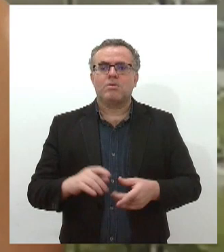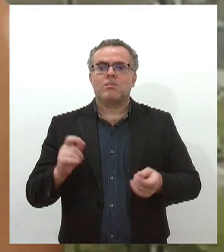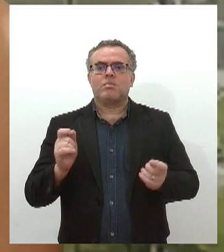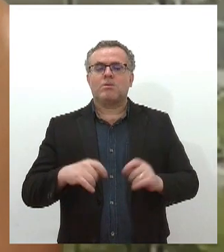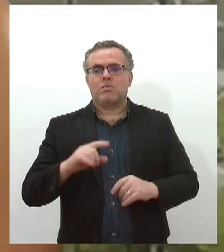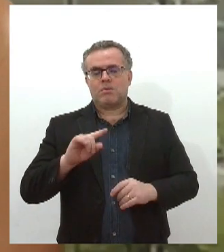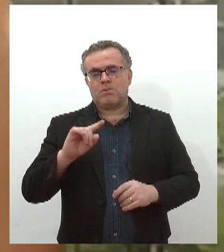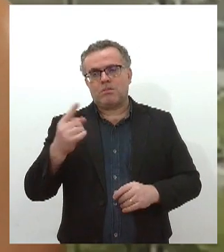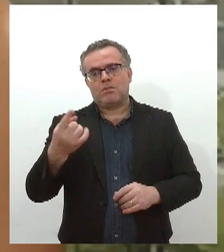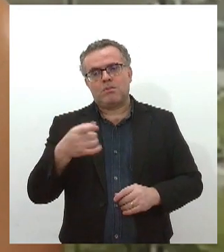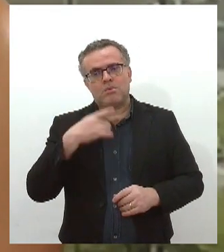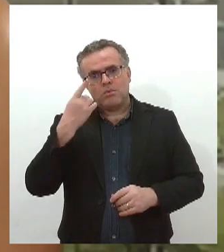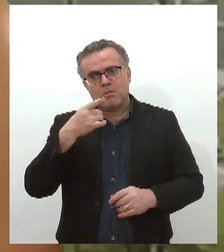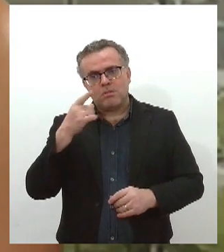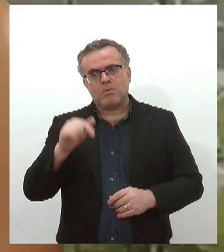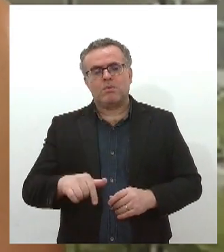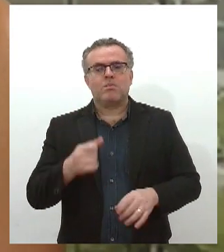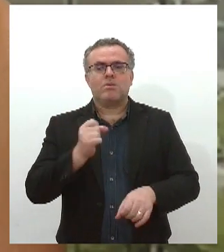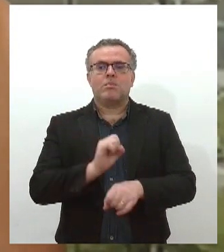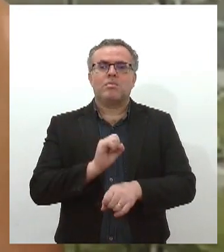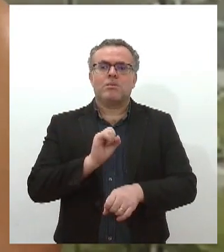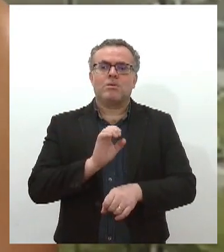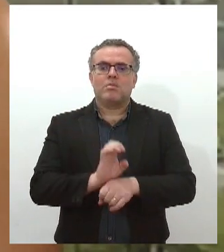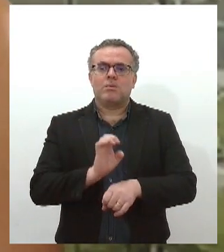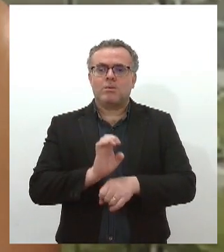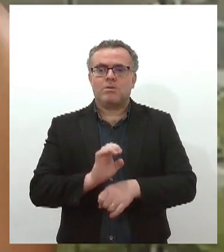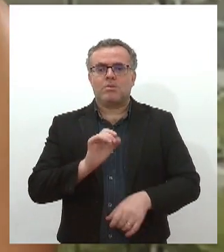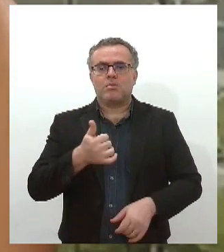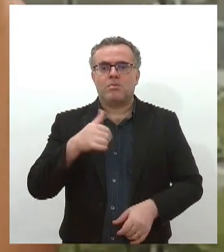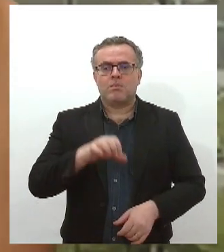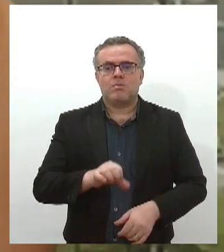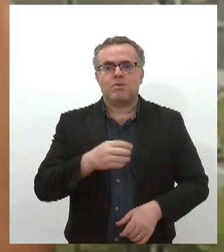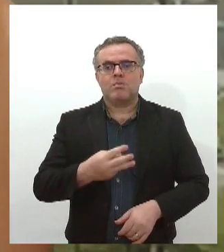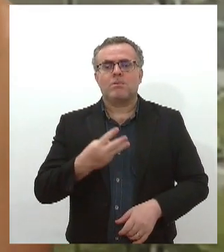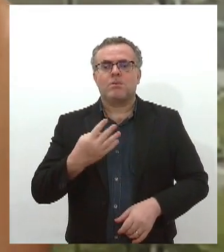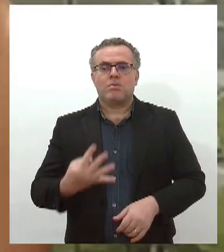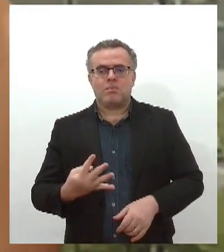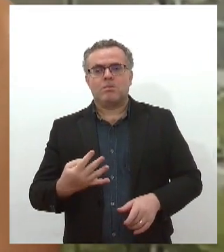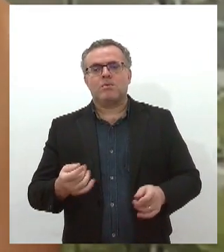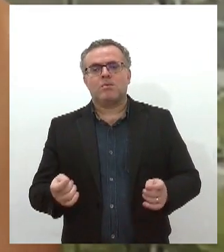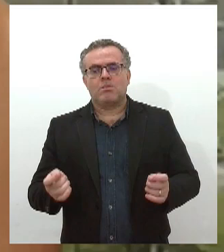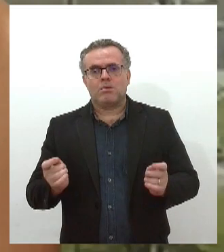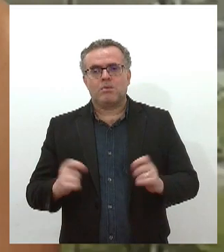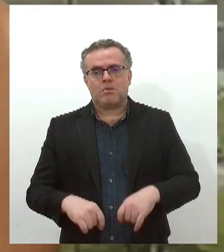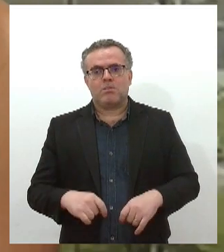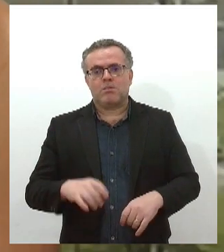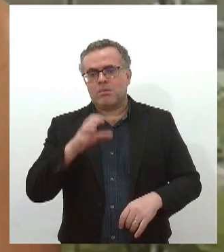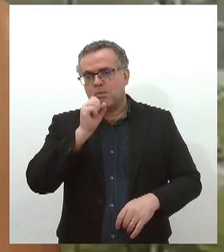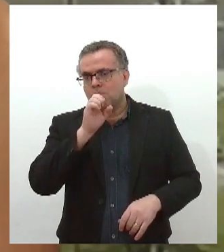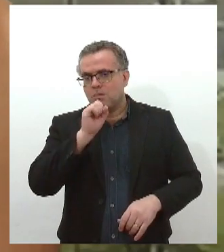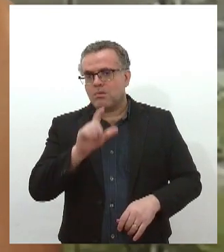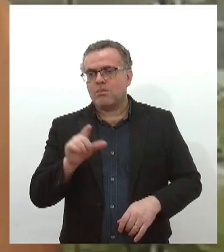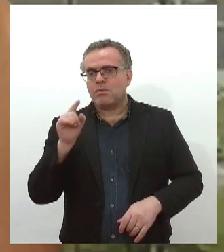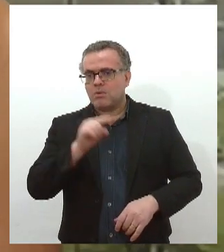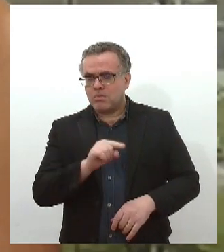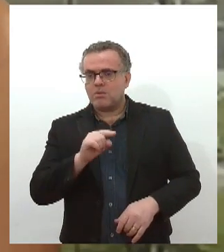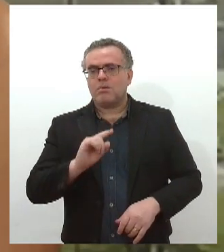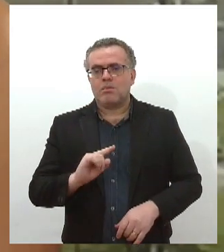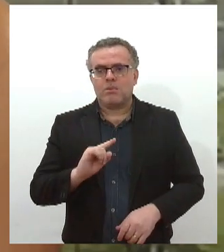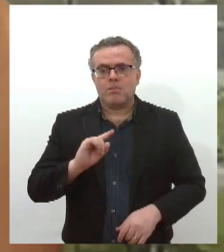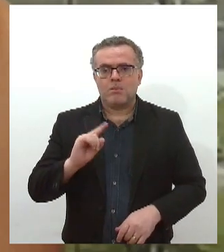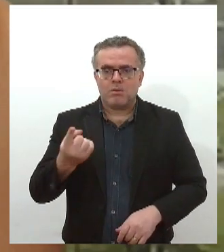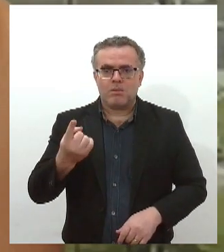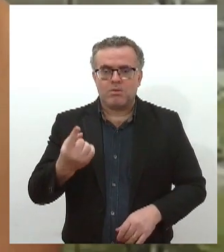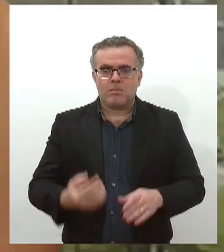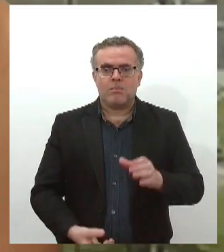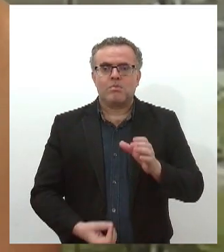do estado, né, eleita em 1934, e ela era da cidade de Laranjeiras, né, e ela foi a primeira a fundar uma escola